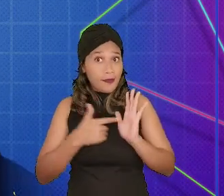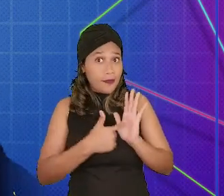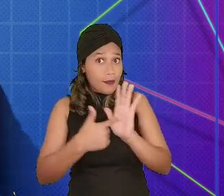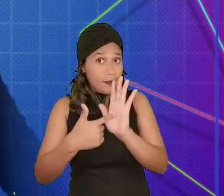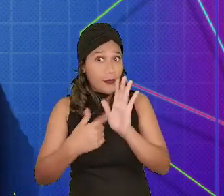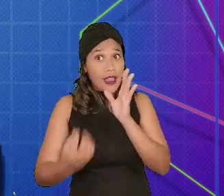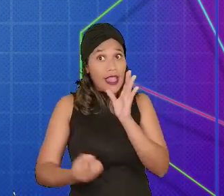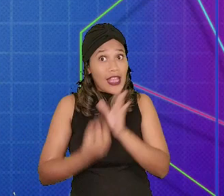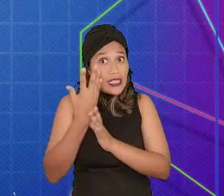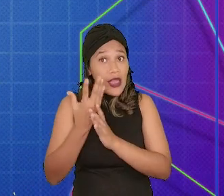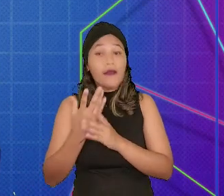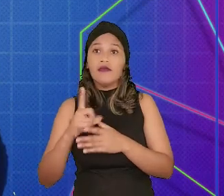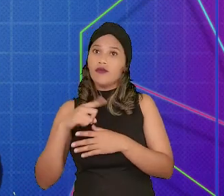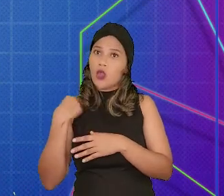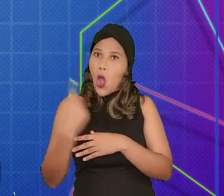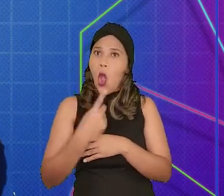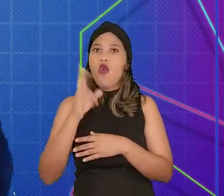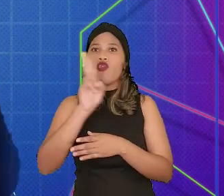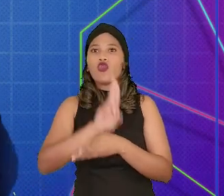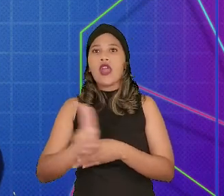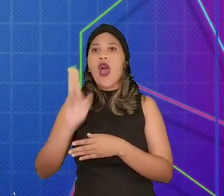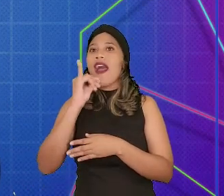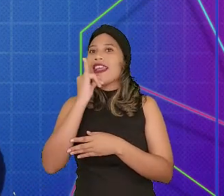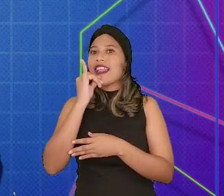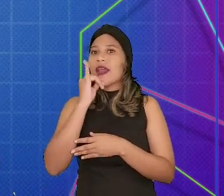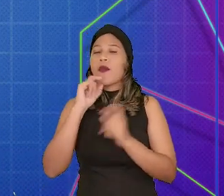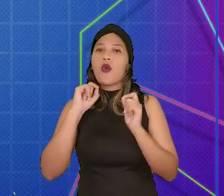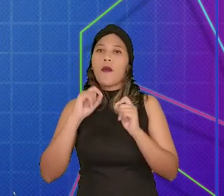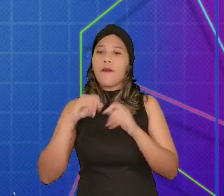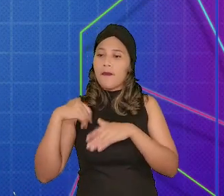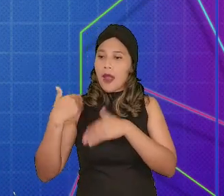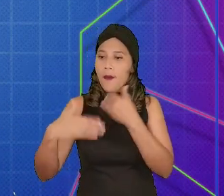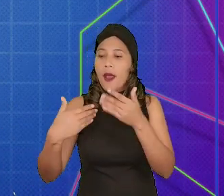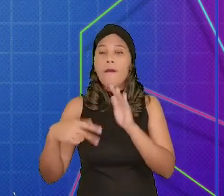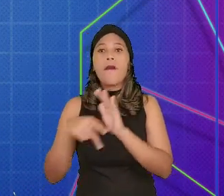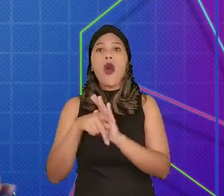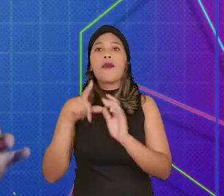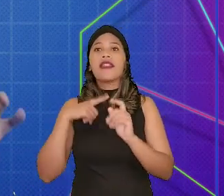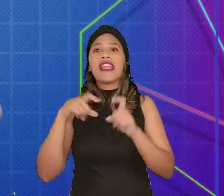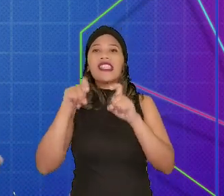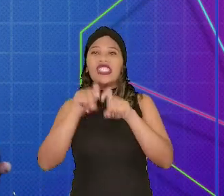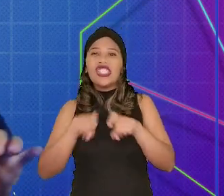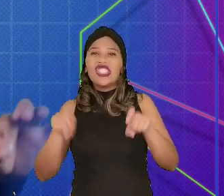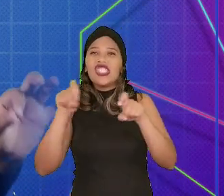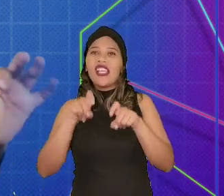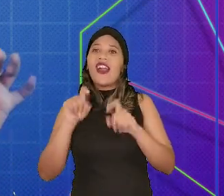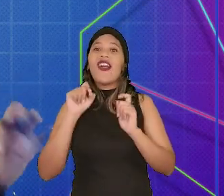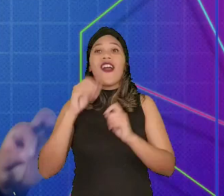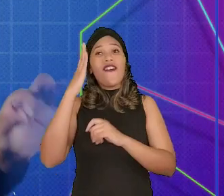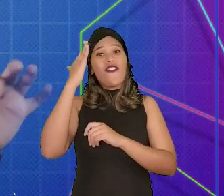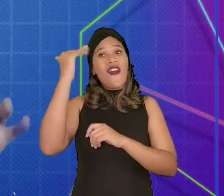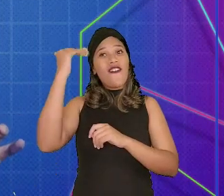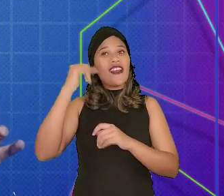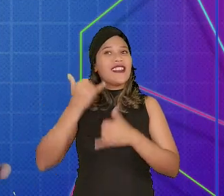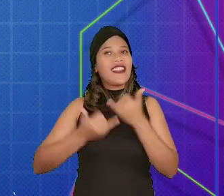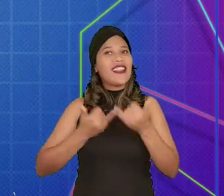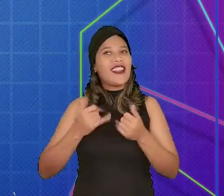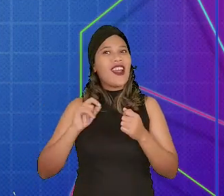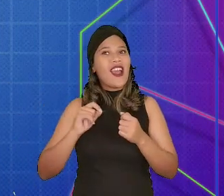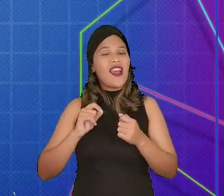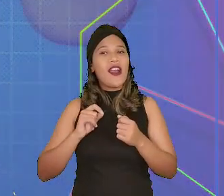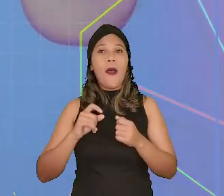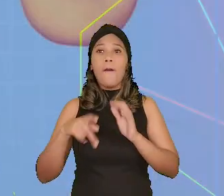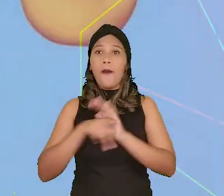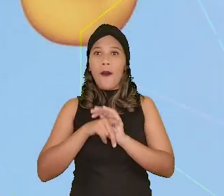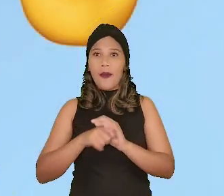para demonstrar essa criação, nós vamos usar o exemplo do desenvolvimento de uma versão digital da famosa brincadeira